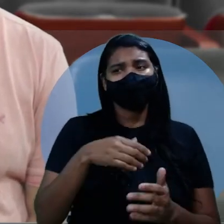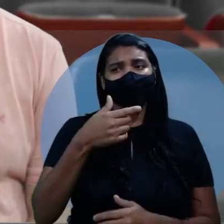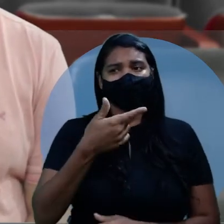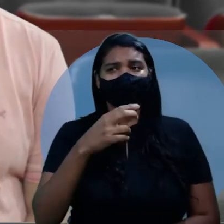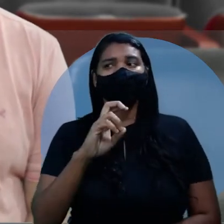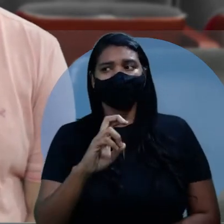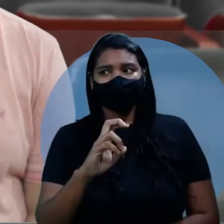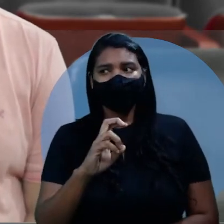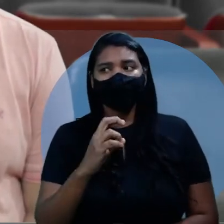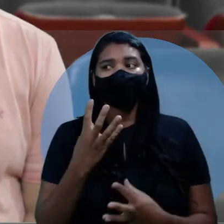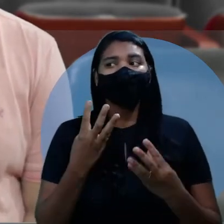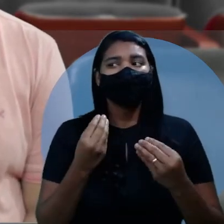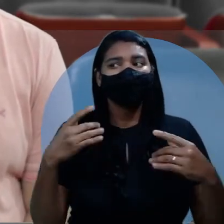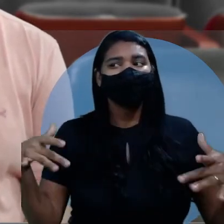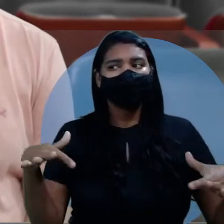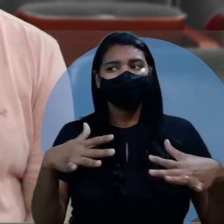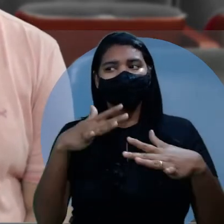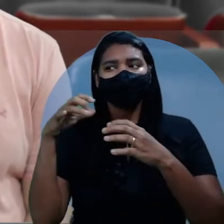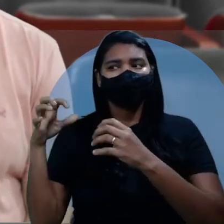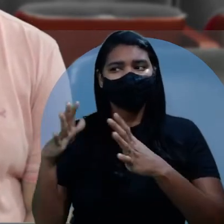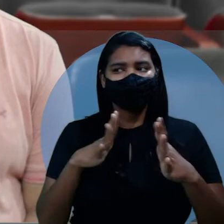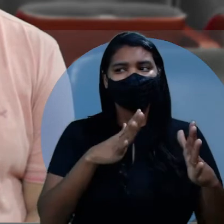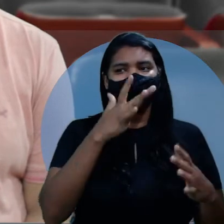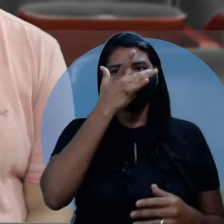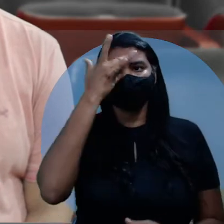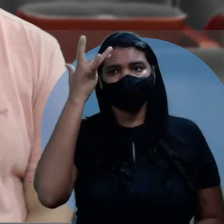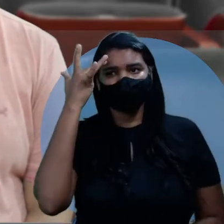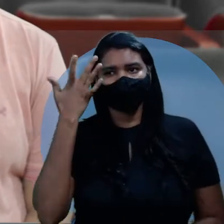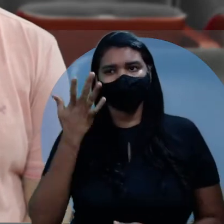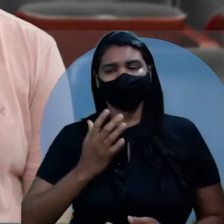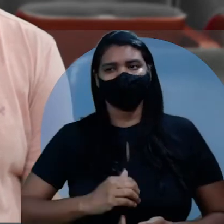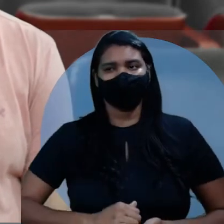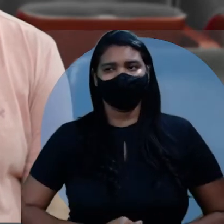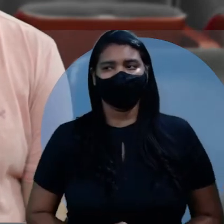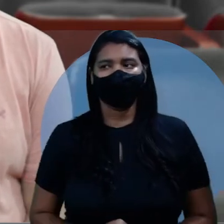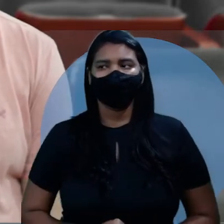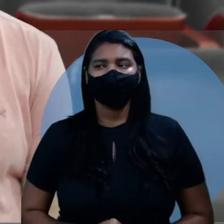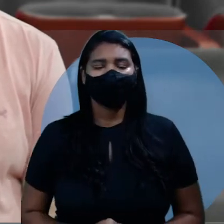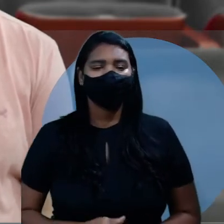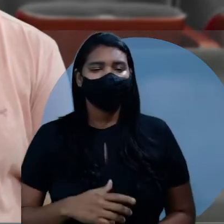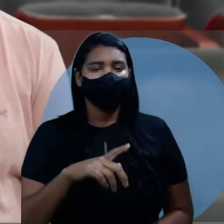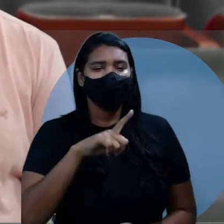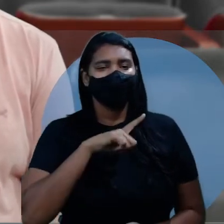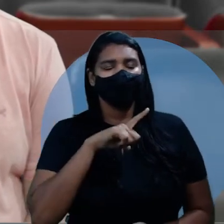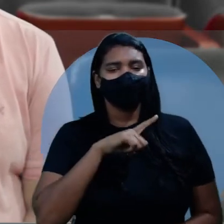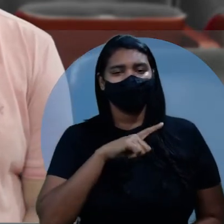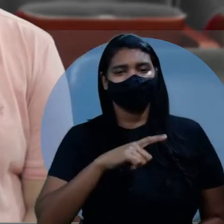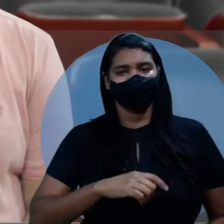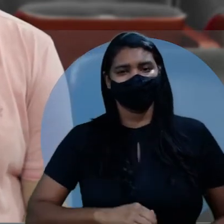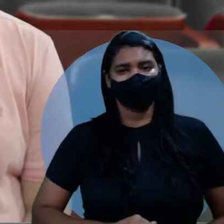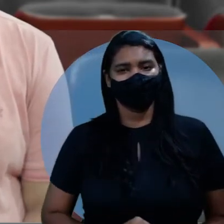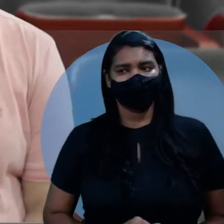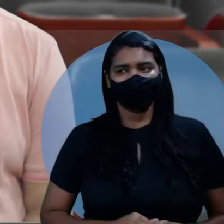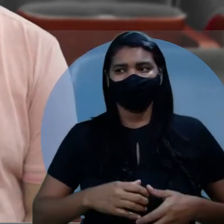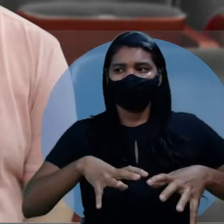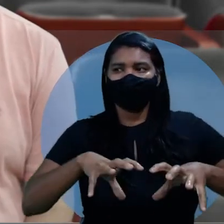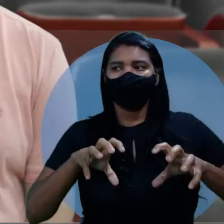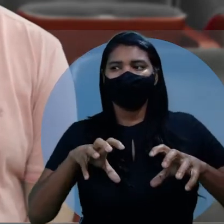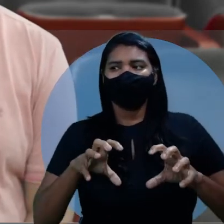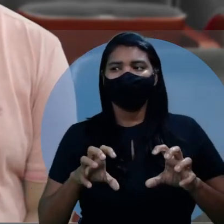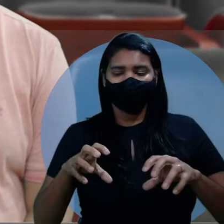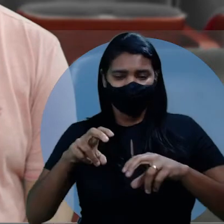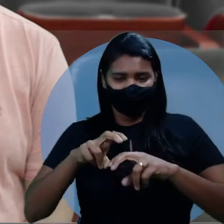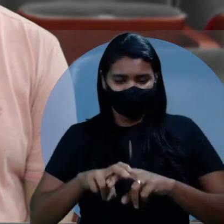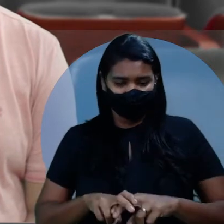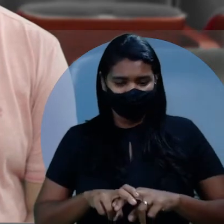não é, professor? É muita gente que cabia, né? Existiam poltronas confortáveis para